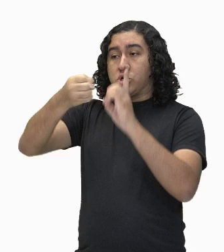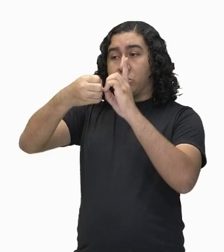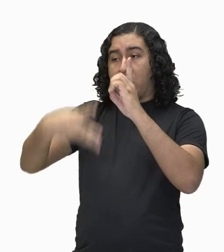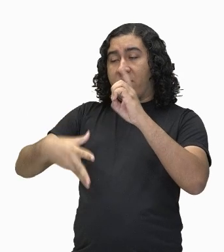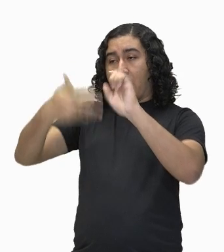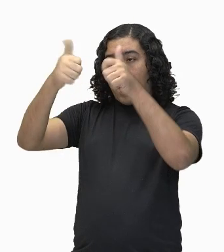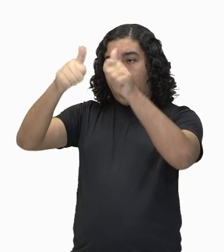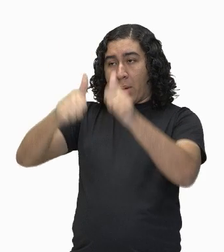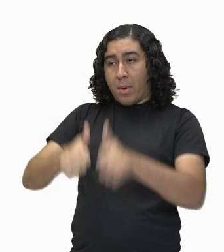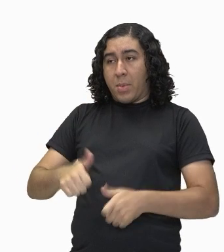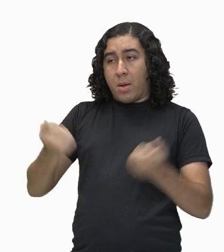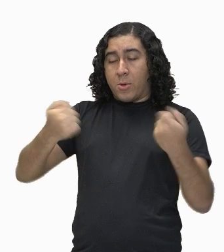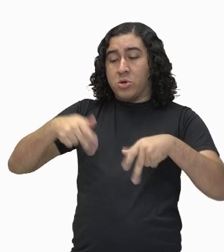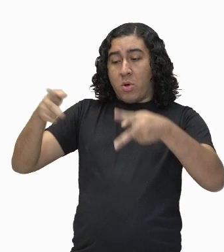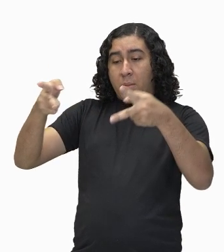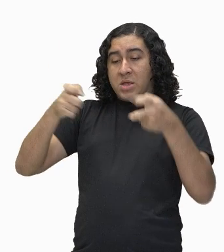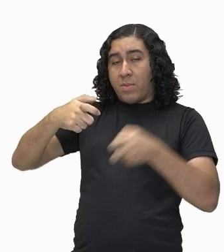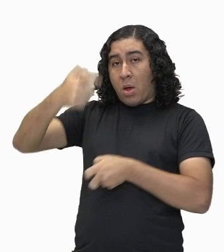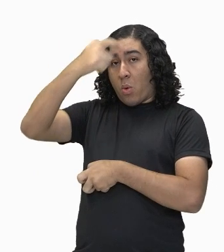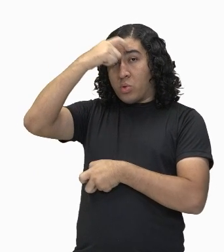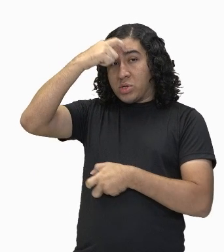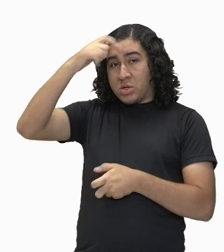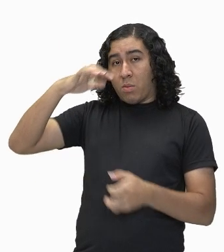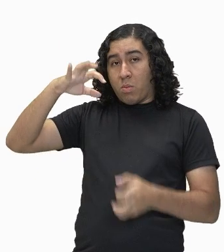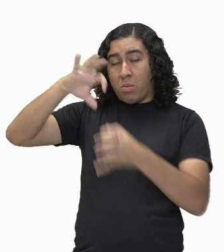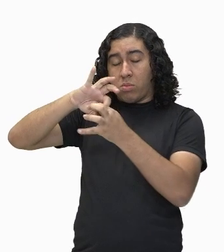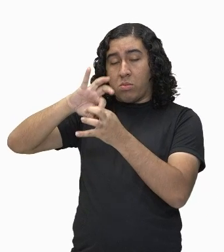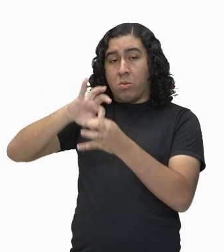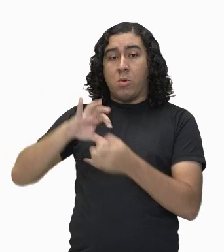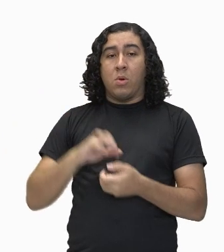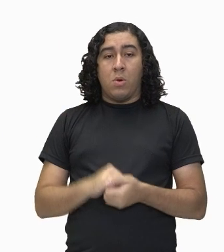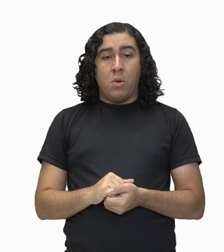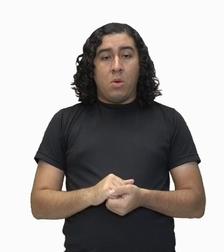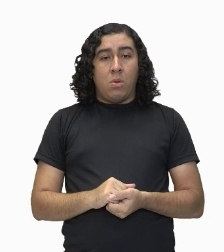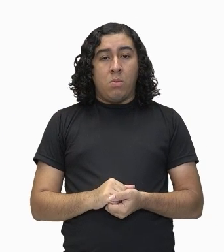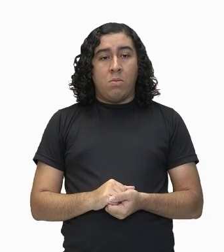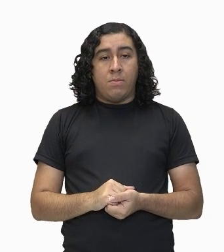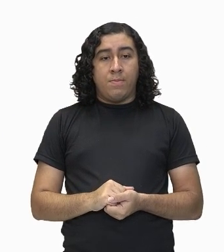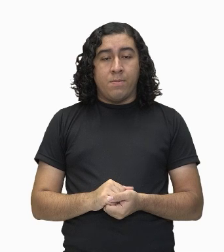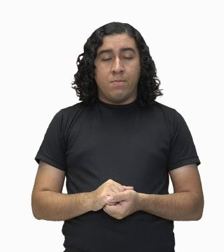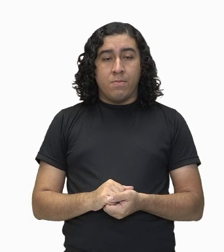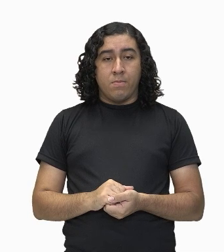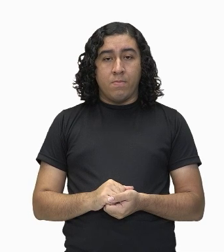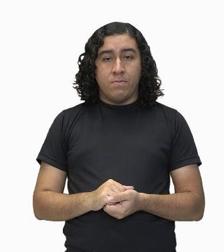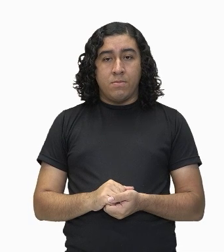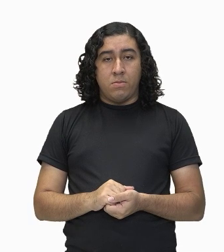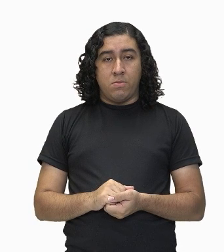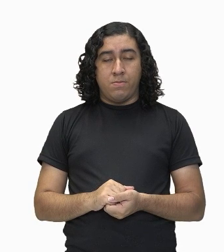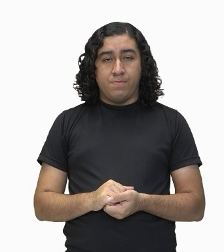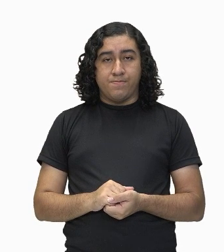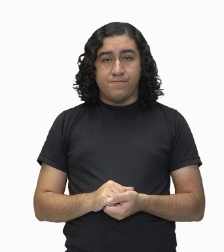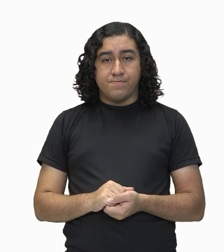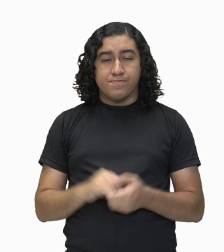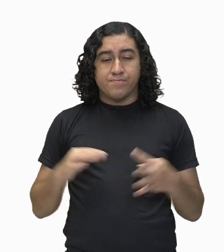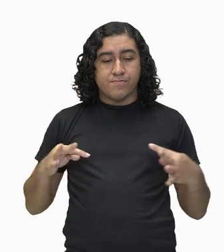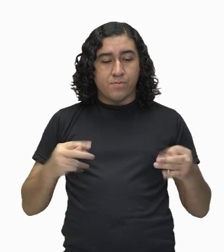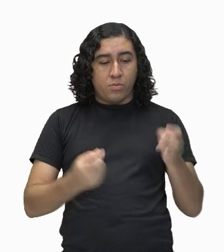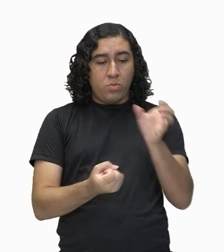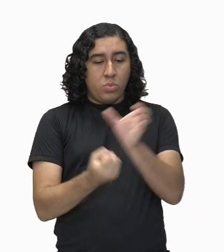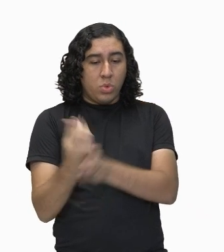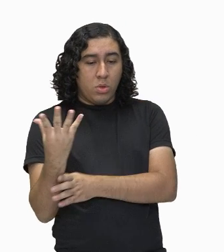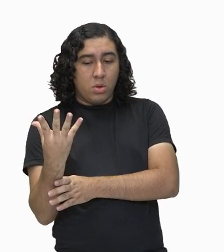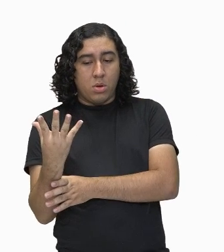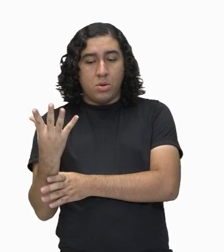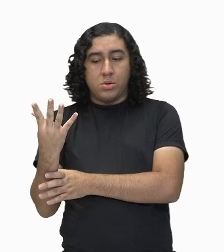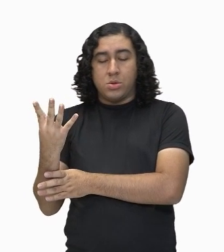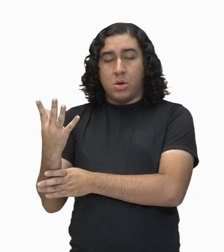consciência. Então, pegando essa ideia de fenômeno, aquilo que surge, aquilo que aparece, ele vai